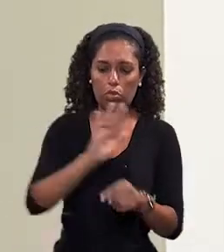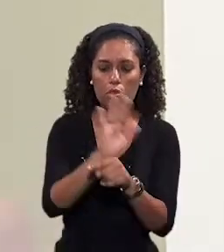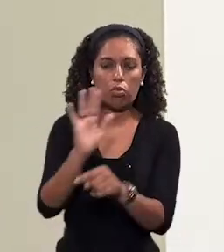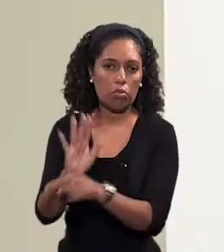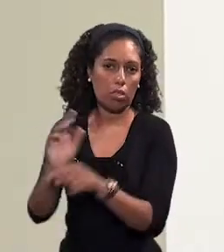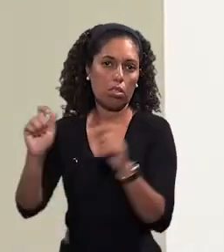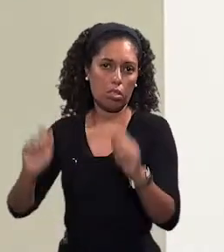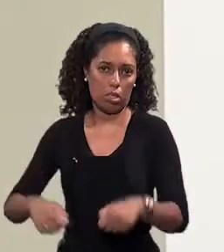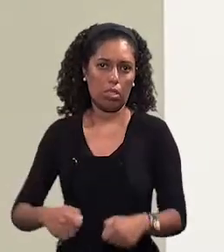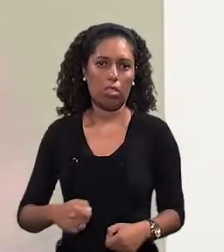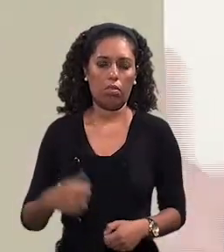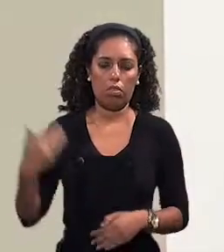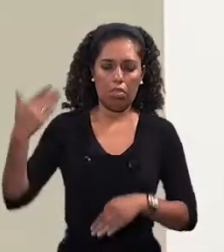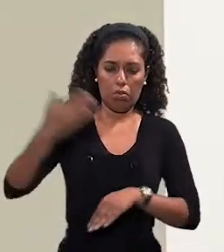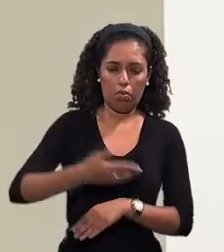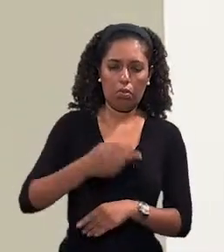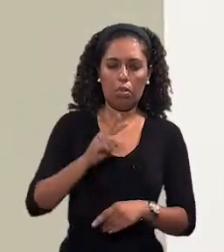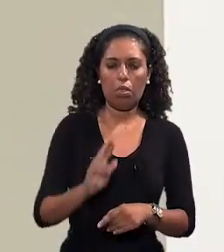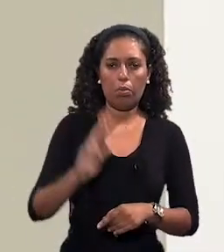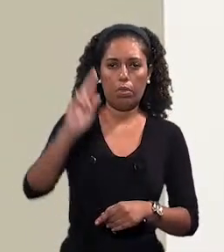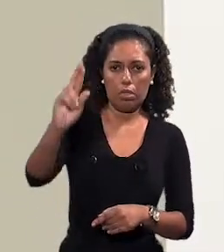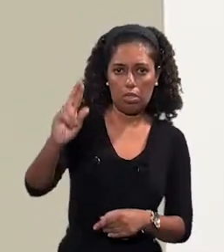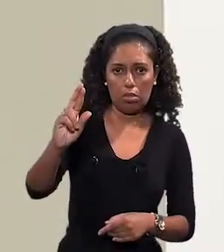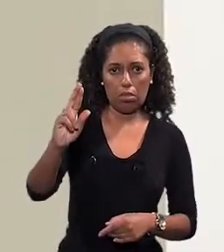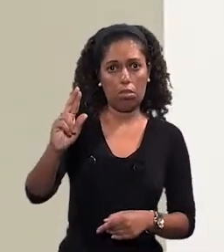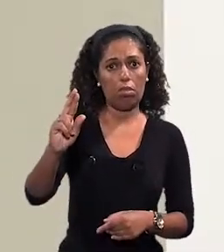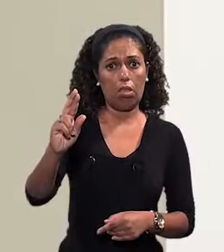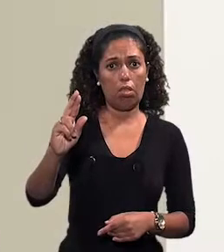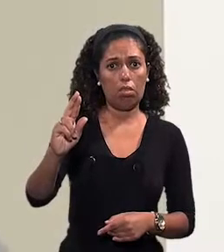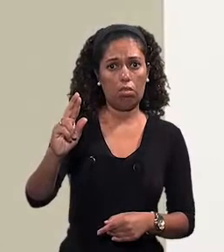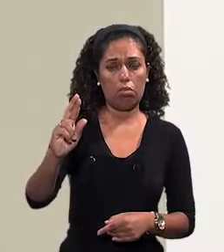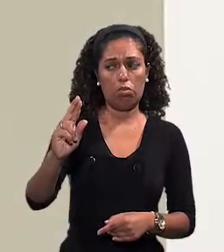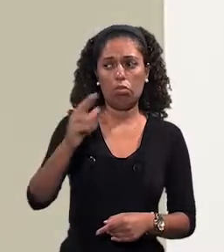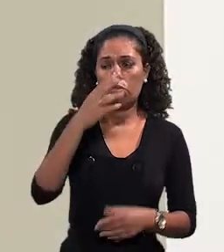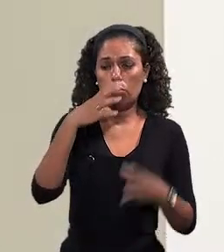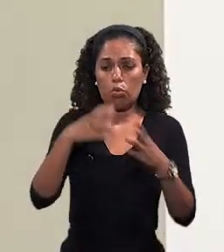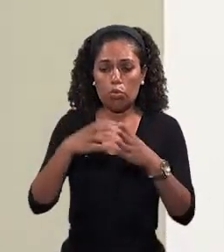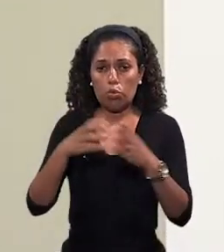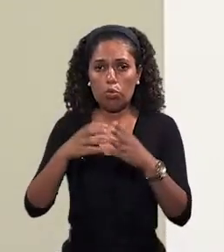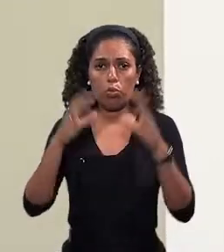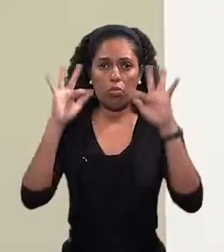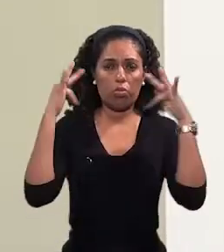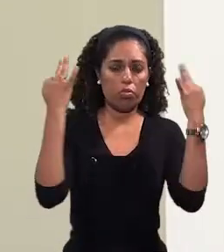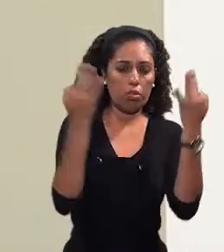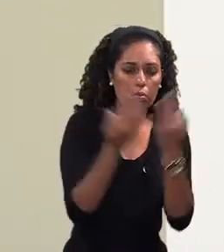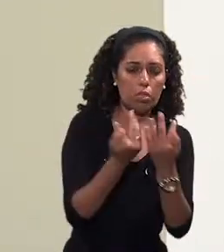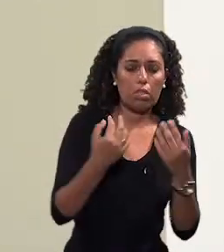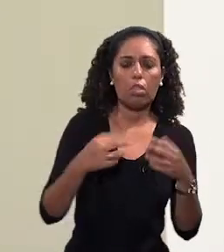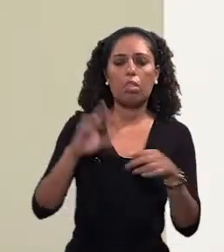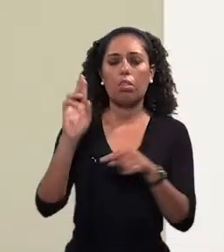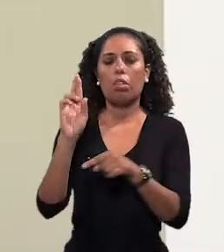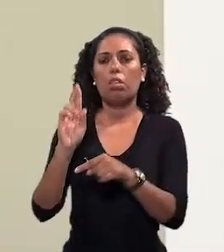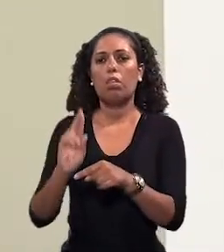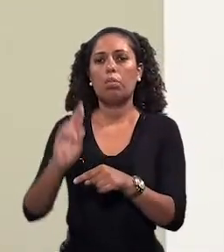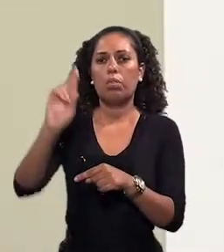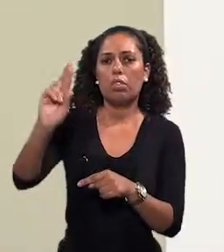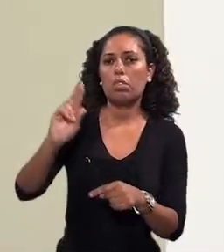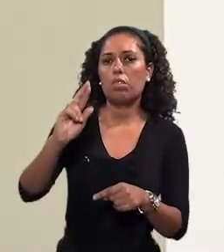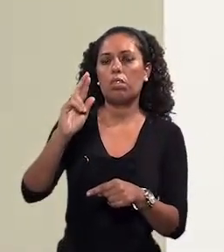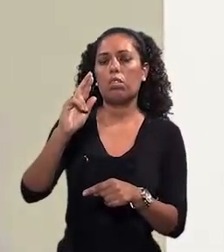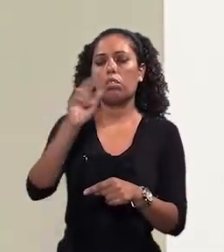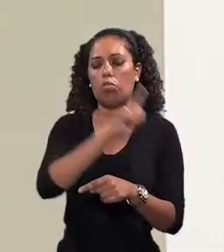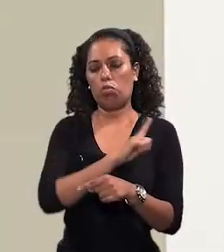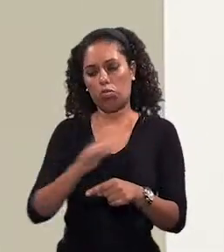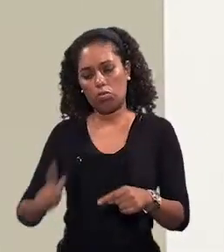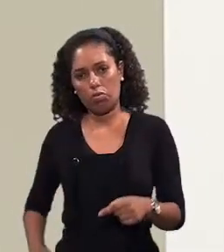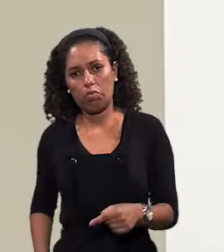diversos atores. Então teve desde representantes de torcidas organizadas do bem, até representantes da família, até representantes do clube,